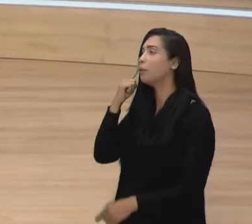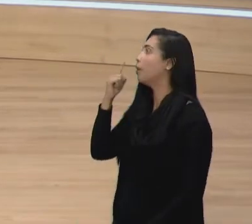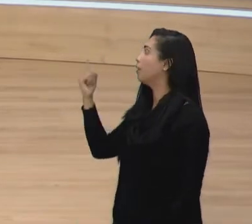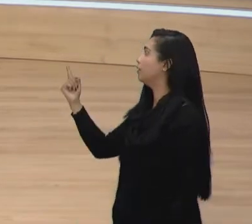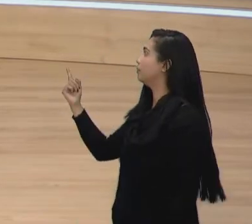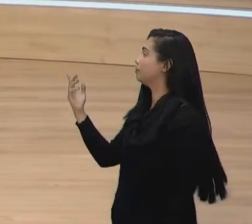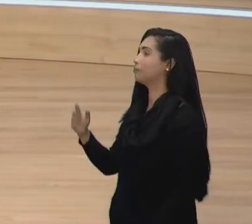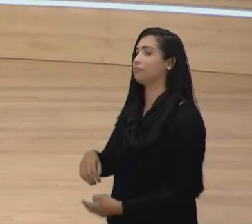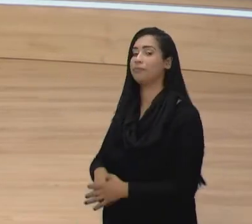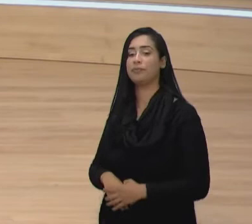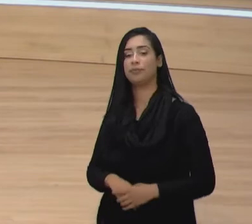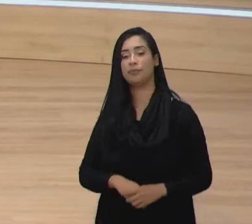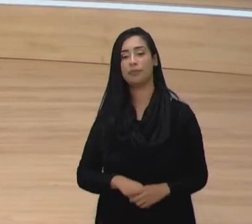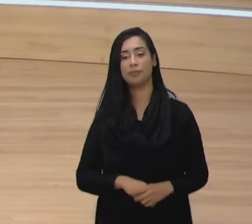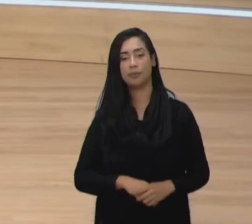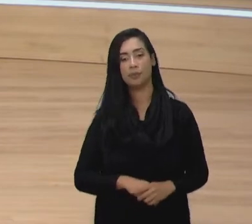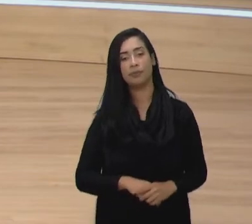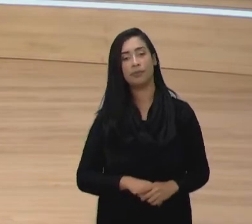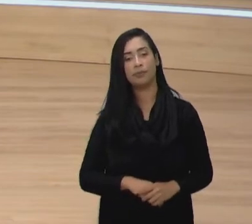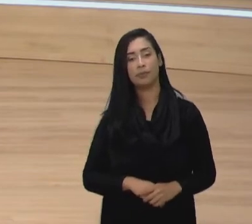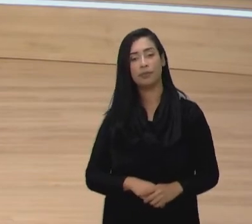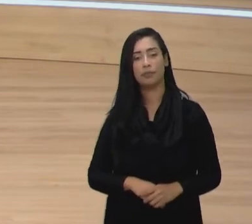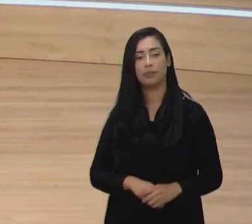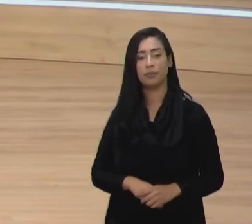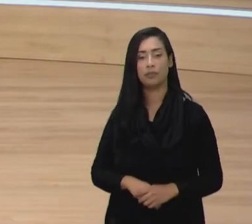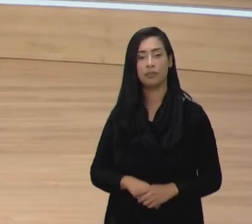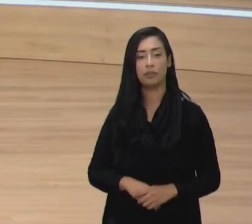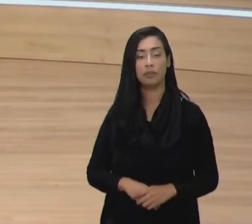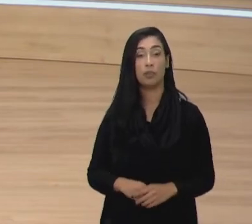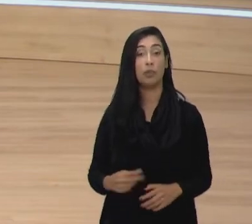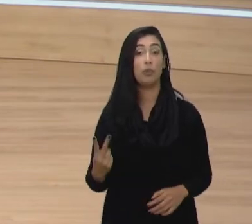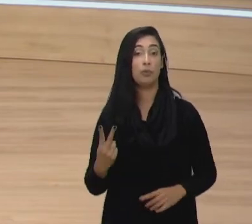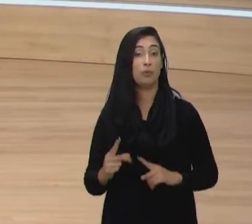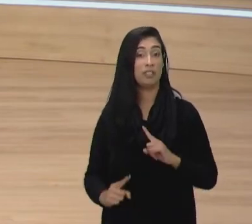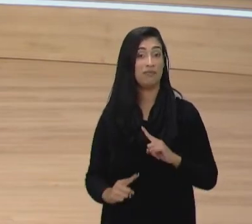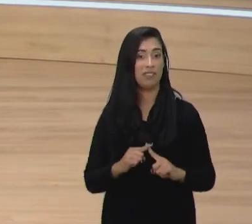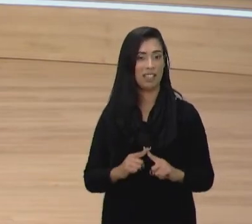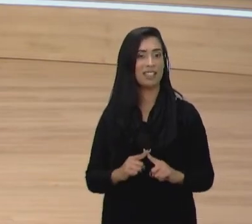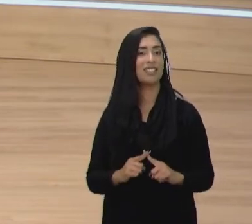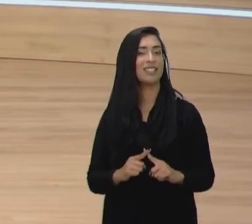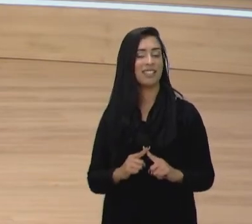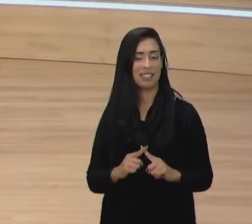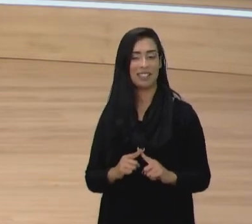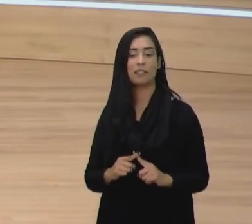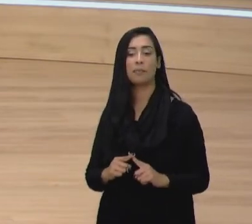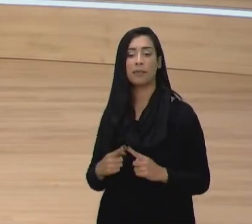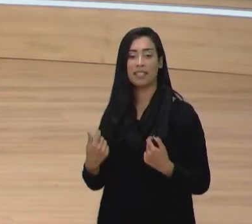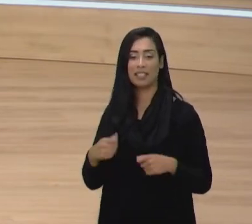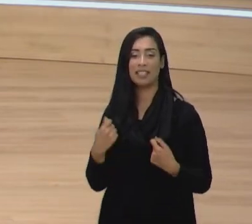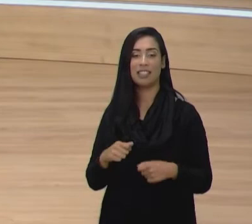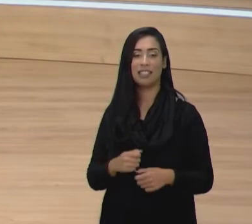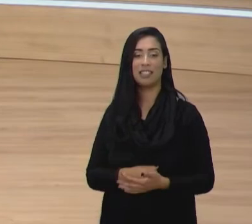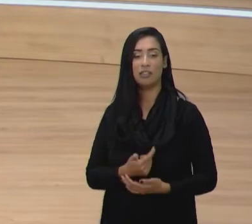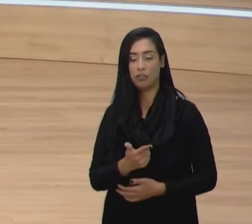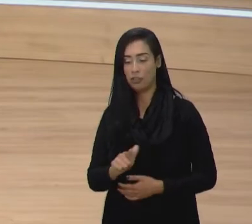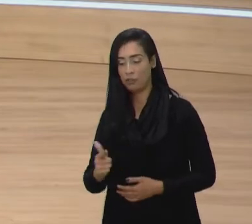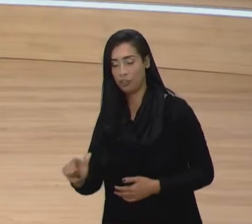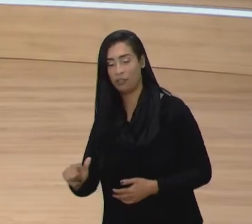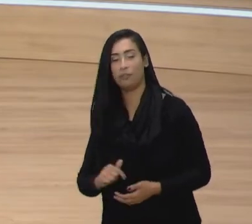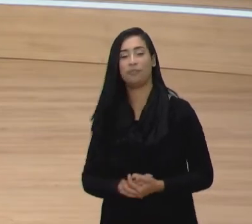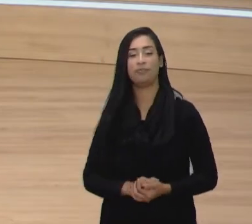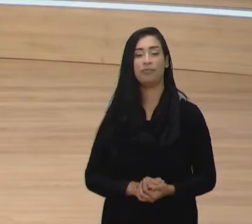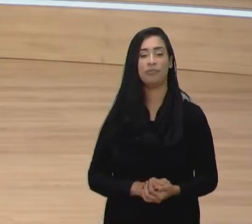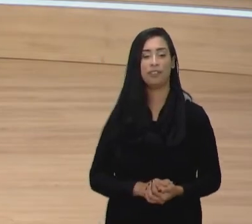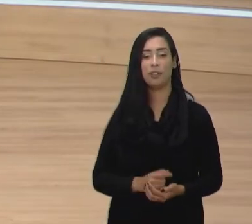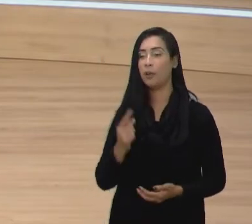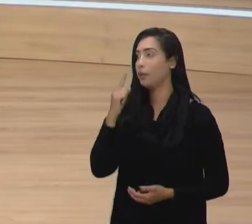Nós vamos fazer isso 2,5 vezes. Quase 3 vezes. Então, fez. A primeira. De